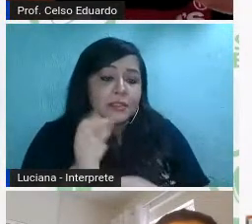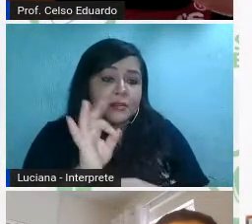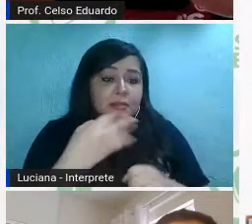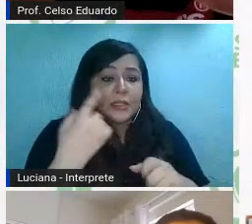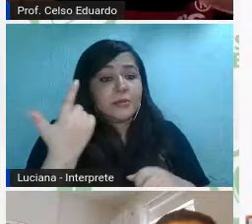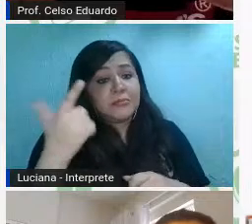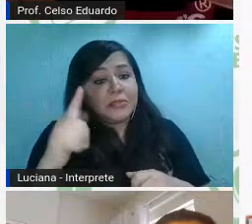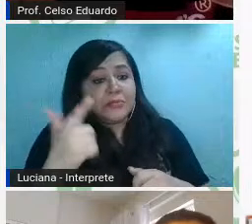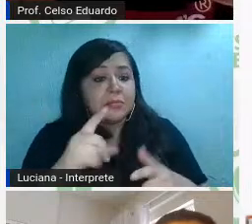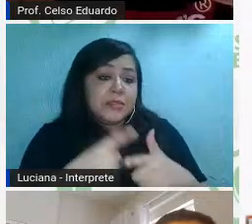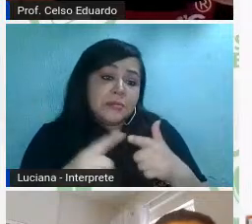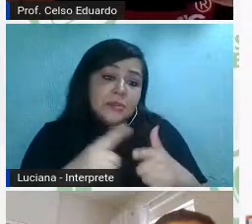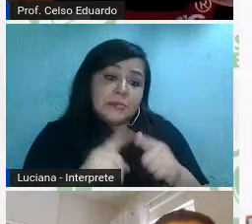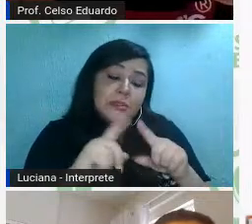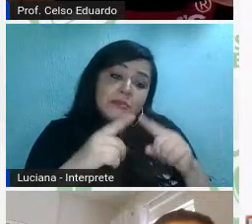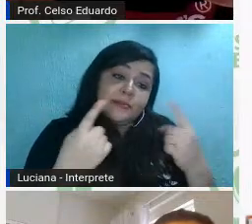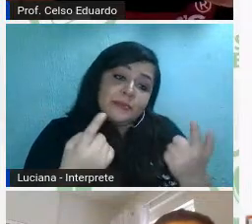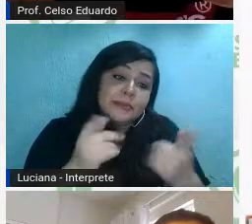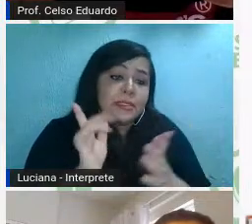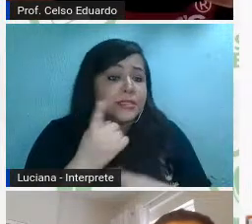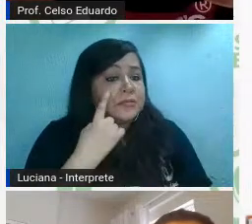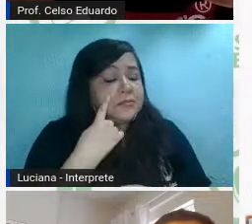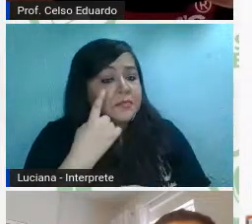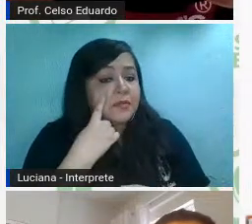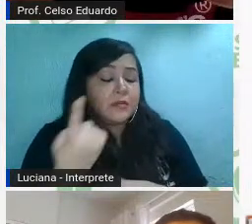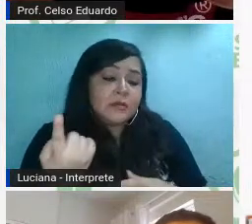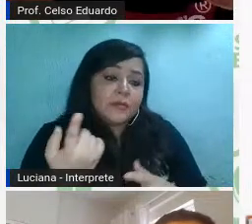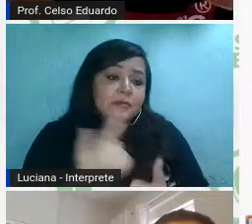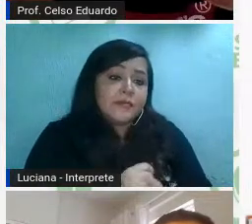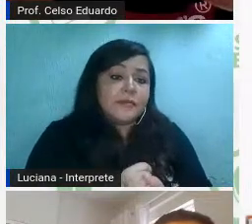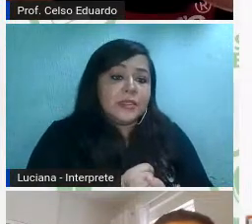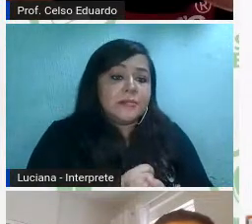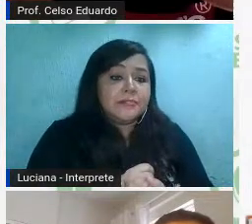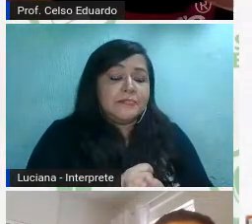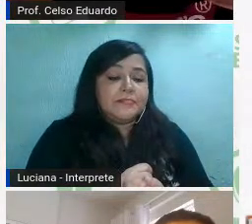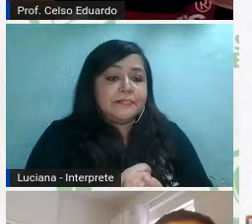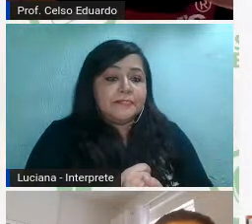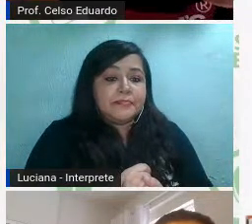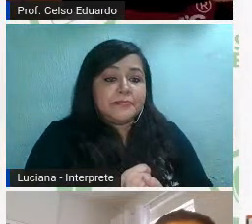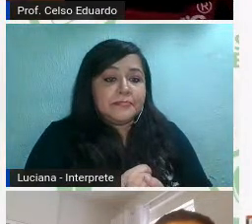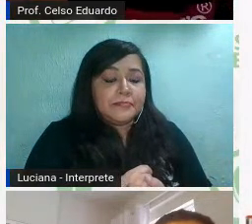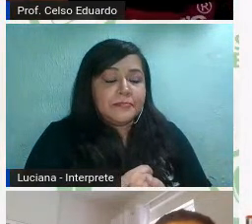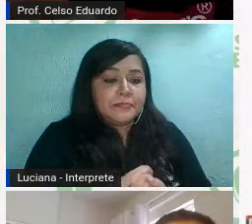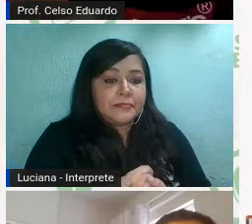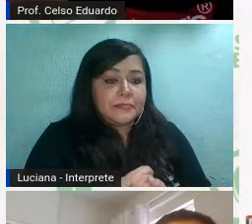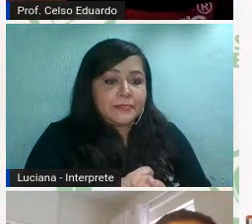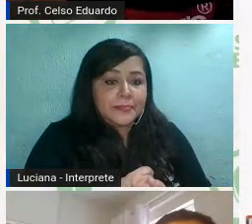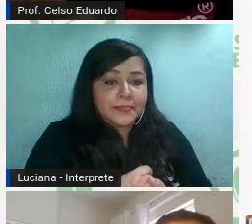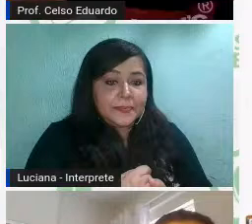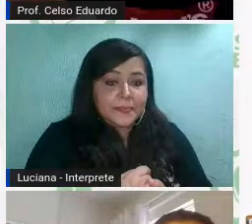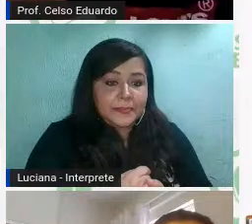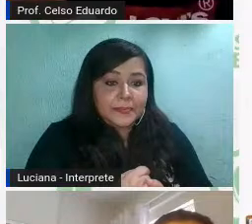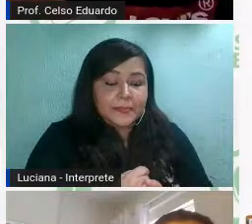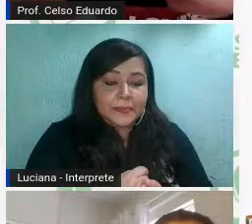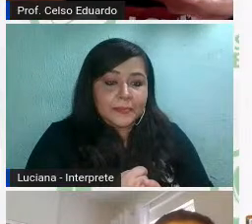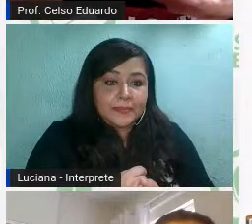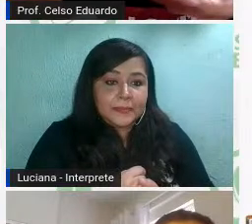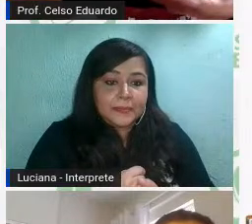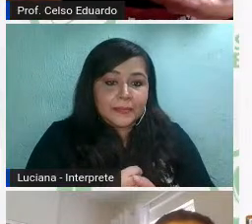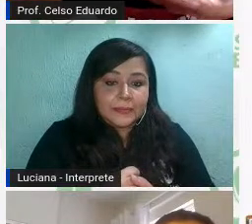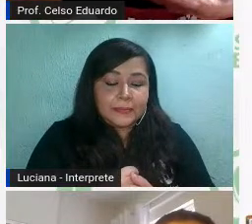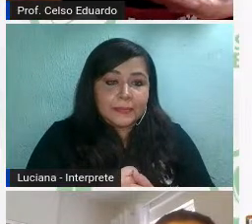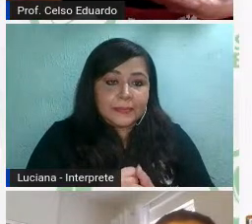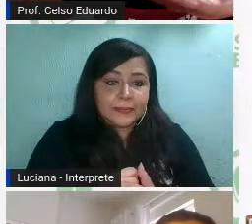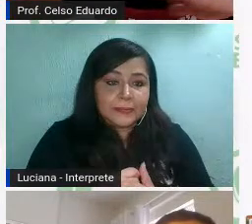na pasta que está lendo. Eu vou verificar o que nós vamos conseguir fazer aqui no processo.